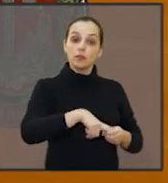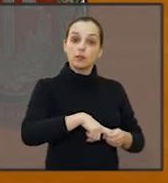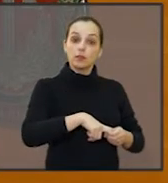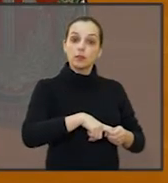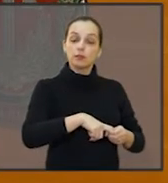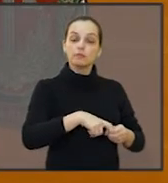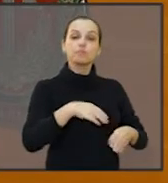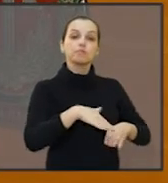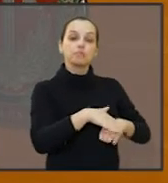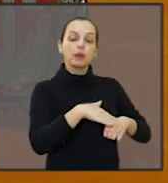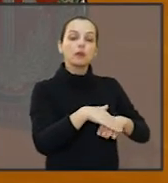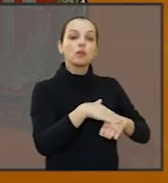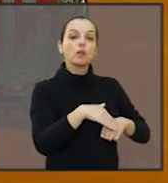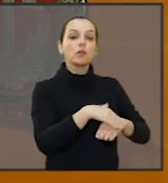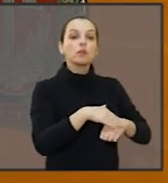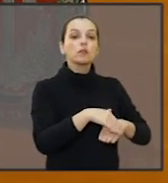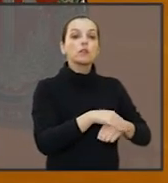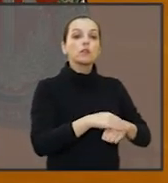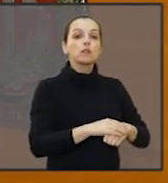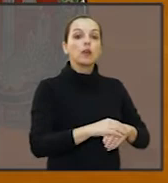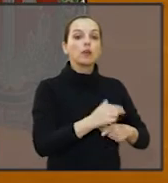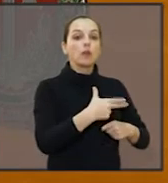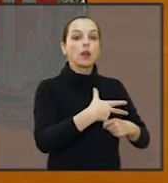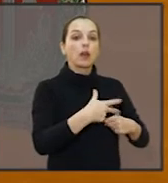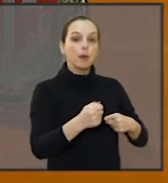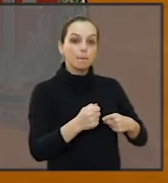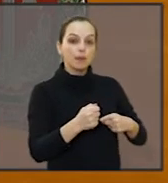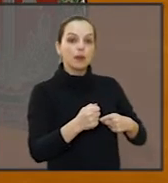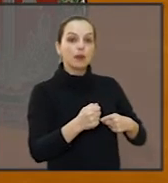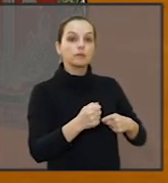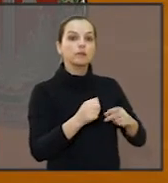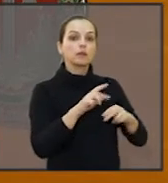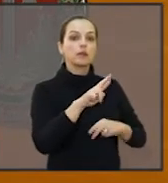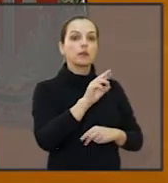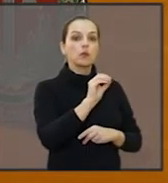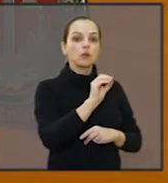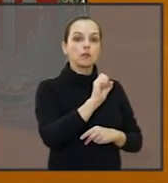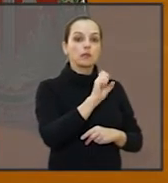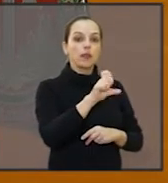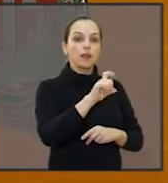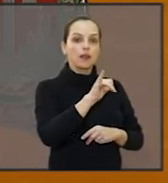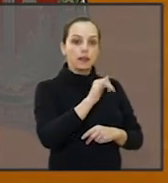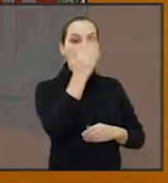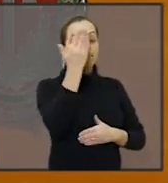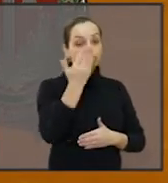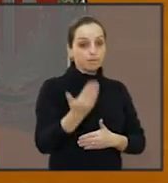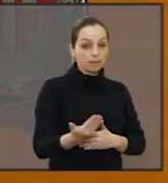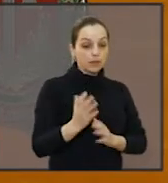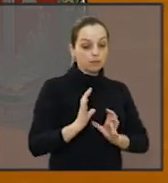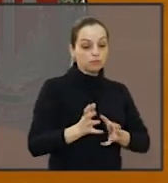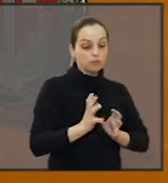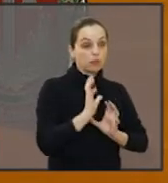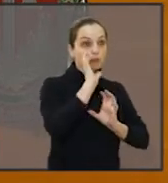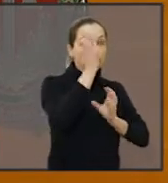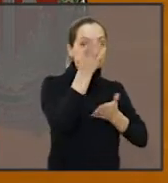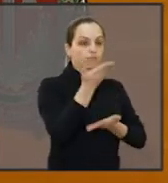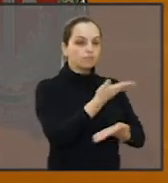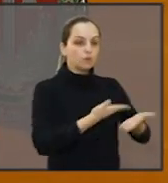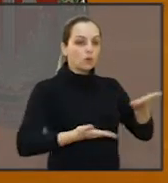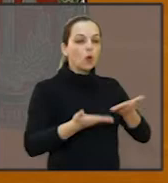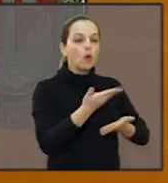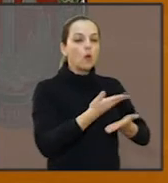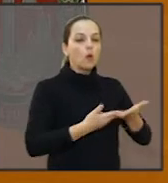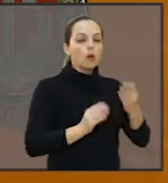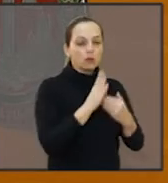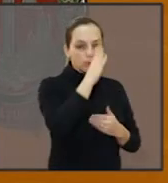Voltamos para conversar um pouco mais com a campeã, a Roseli do basquete. A Roseli que conviveu com os